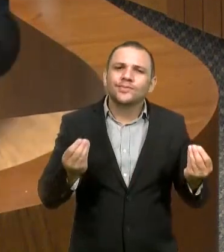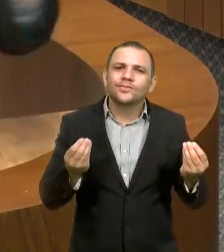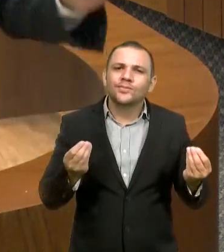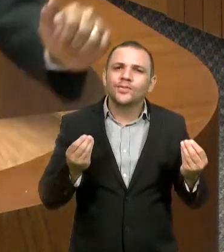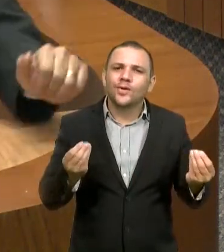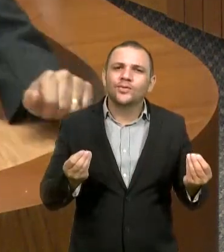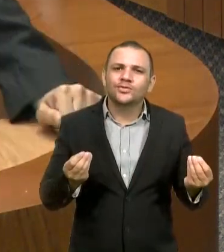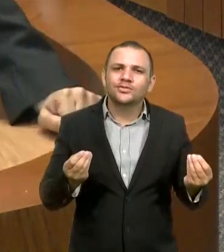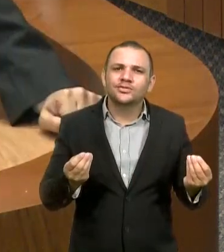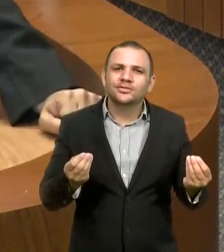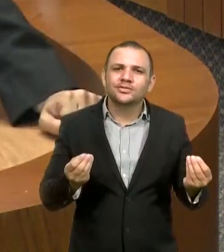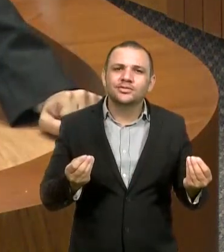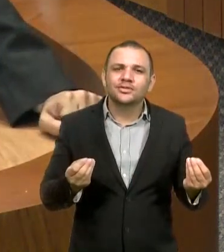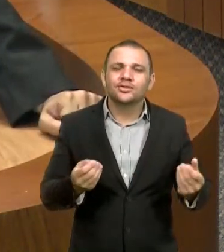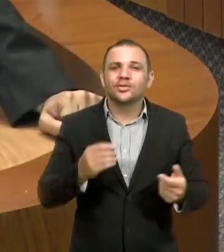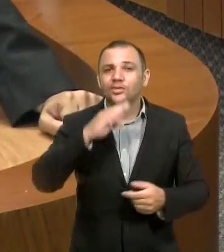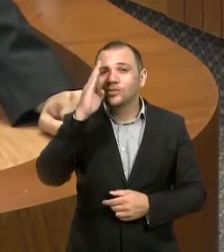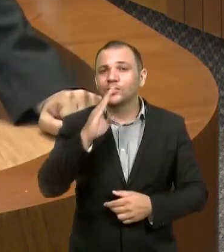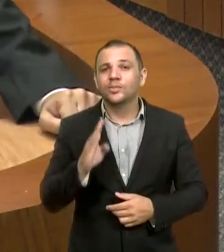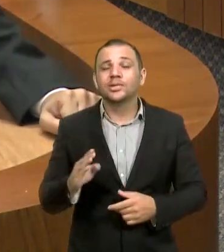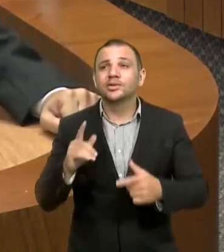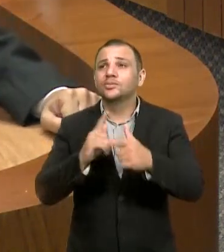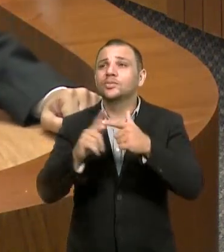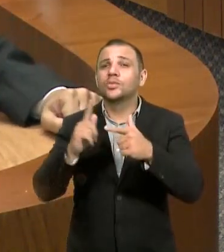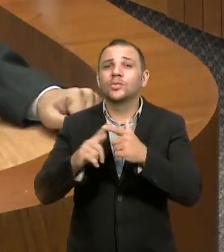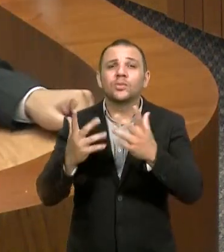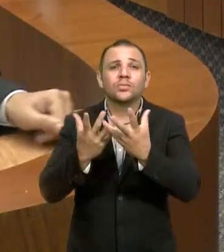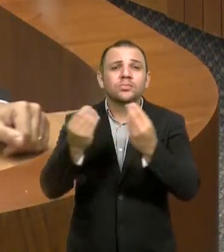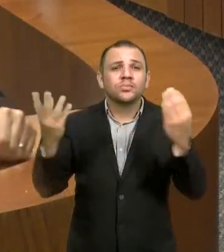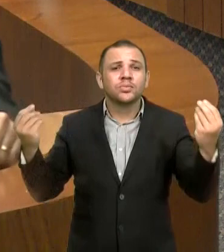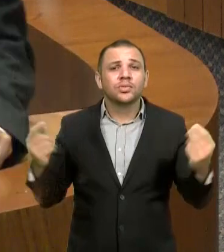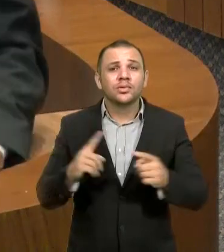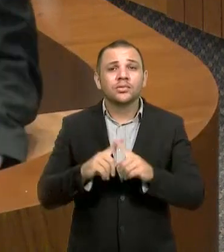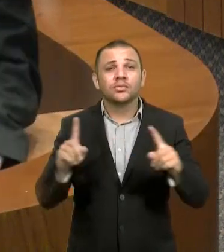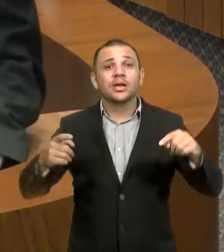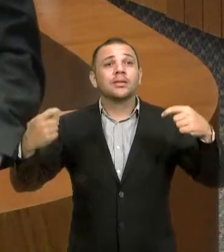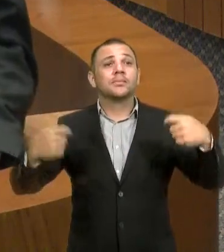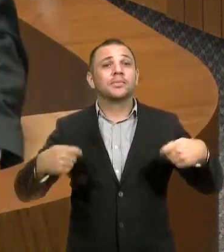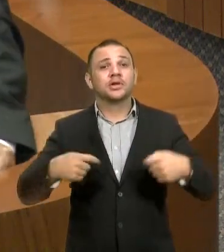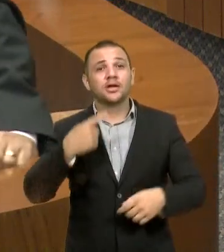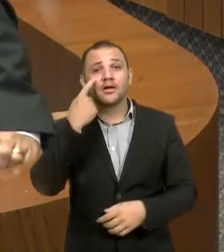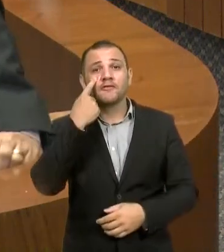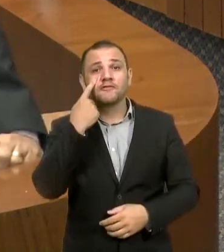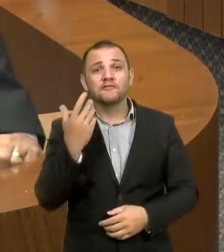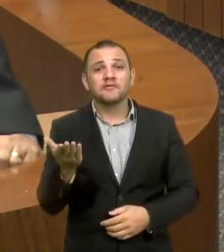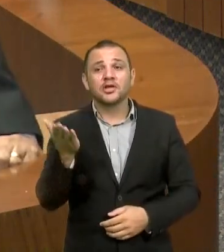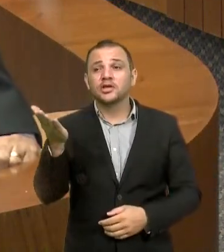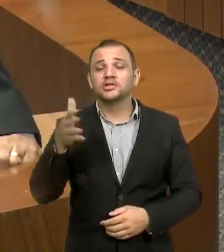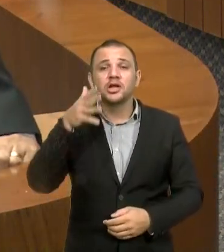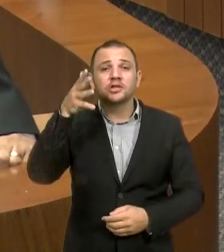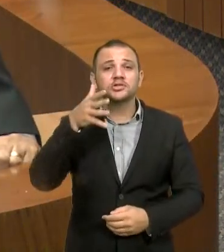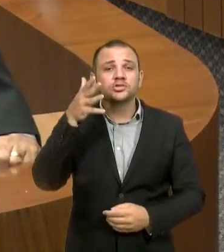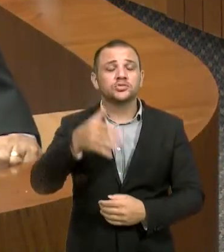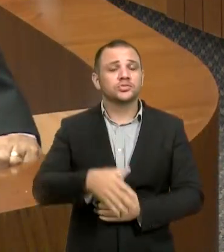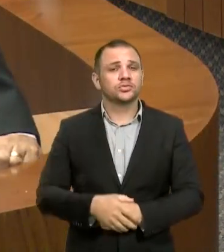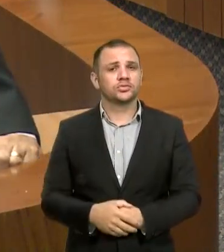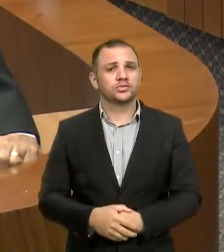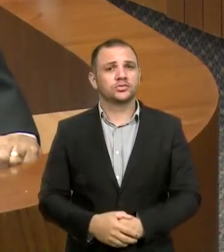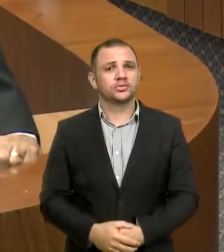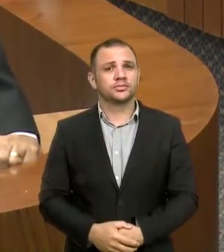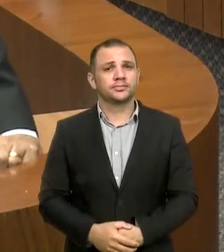com tamanhos problemas que o Brasil vive, a gente ter de se deparar com esse tipo de discurso, senhora